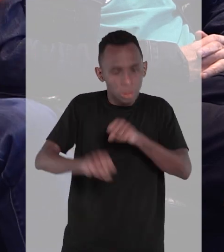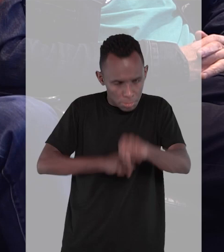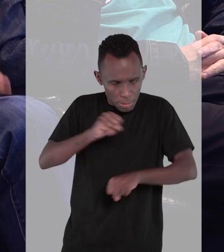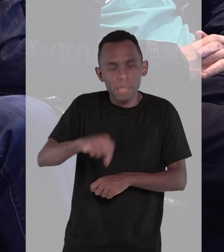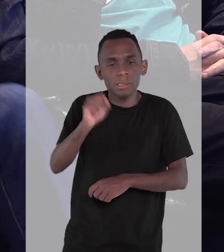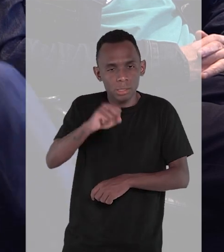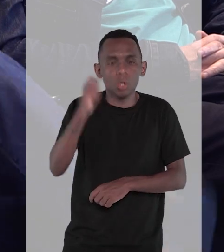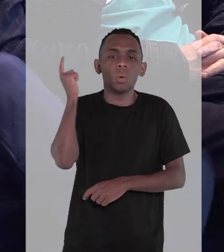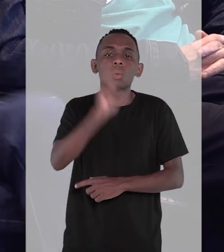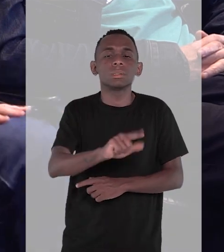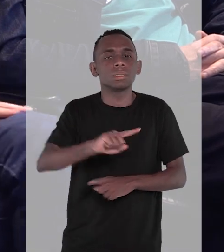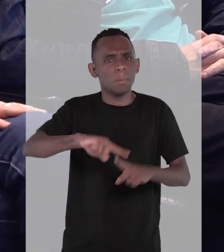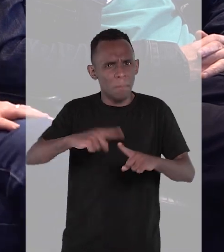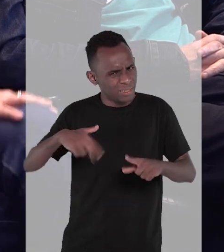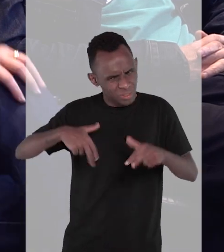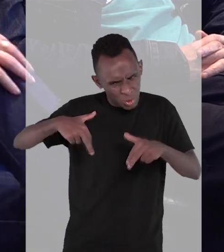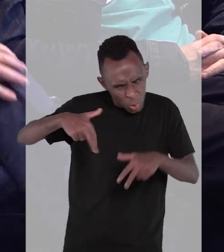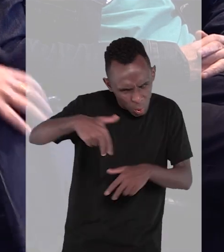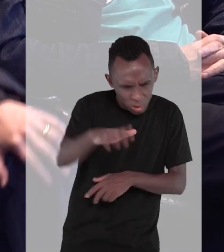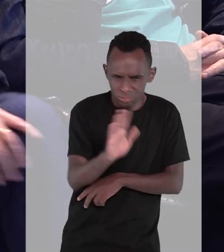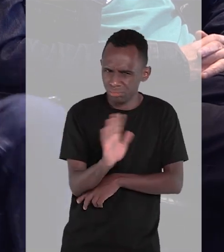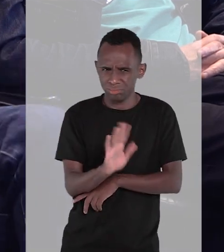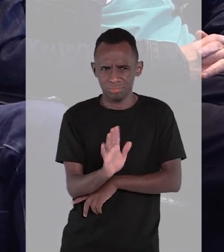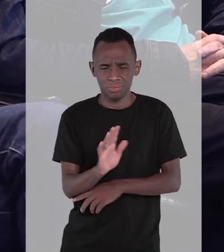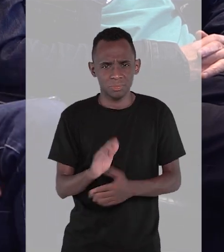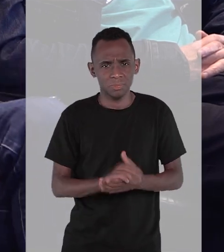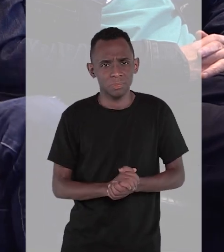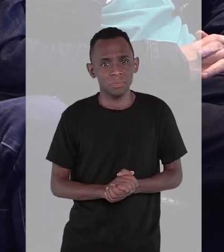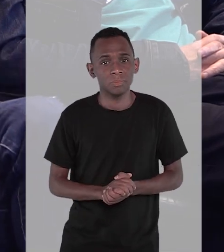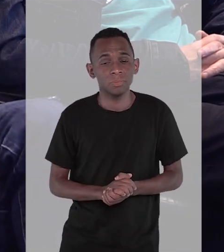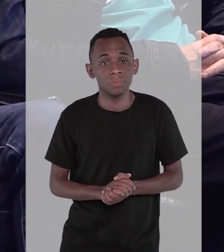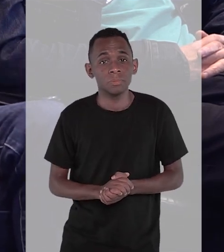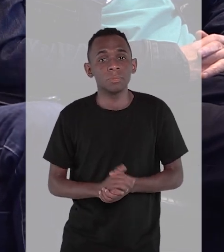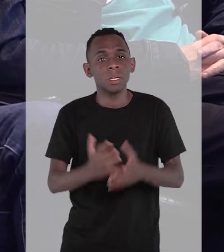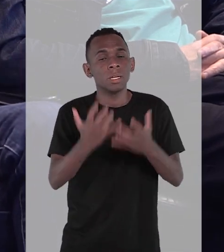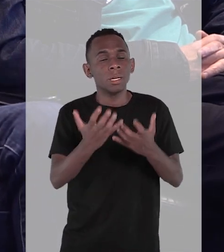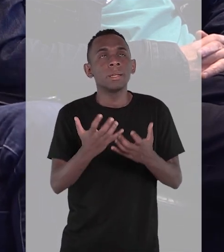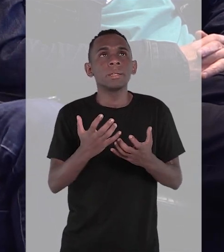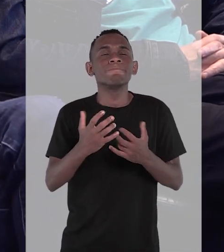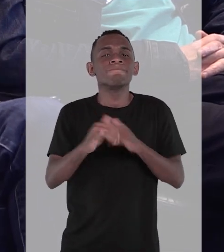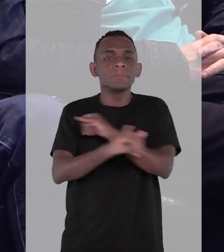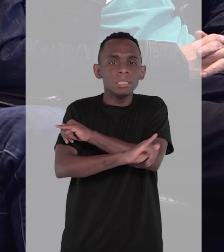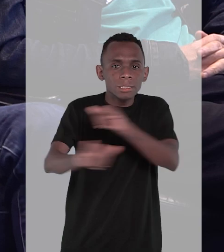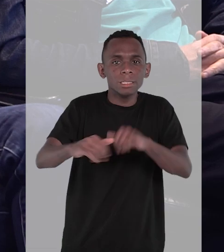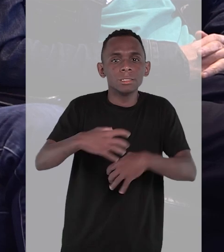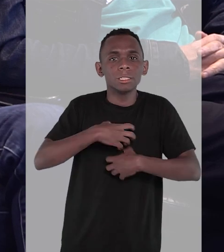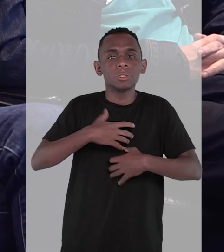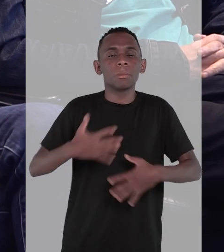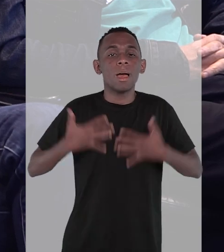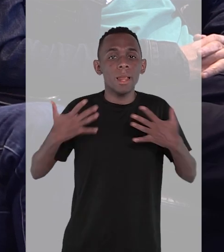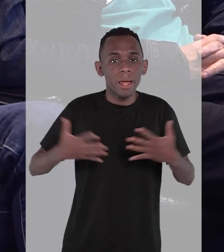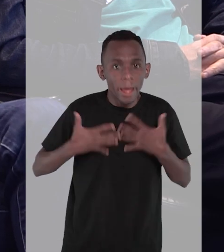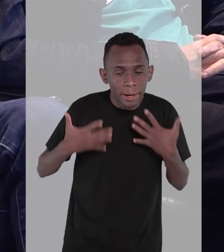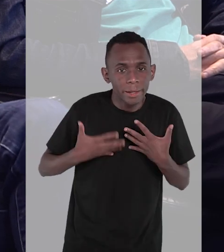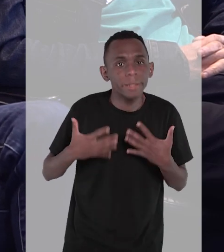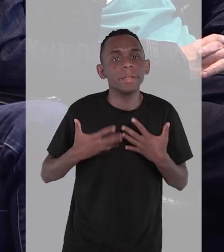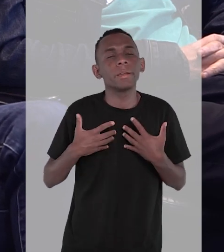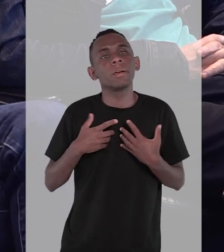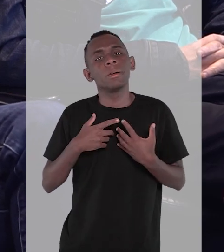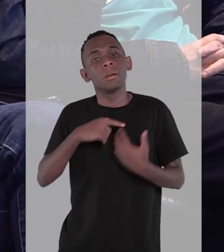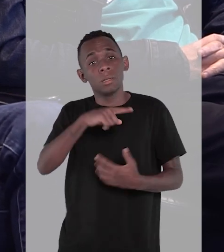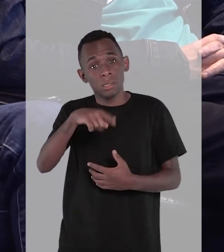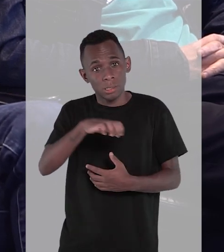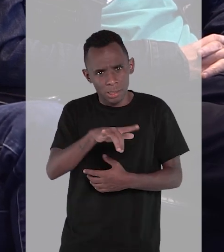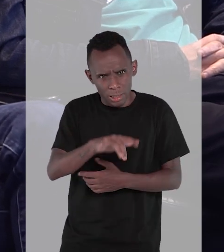lá. De bicicleta eu andei, tá? Tá bom. Cada um faz o que quer. Não, eu só queria dizer da alegria de estar aqui. Muita coisa que a